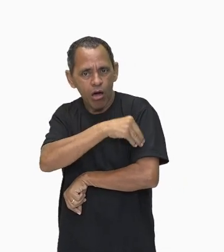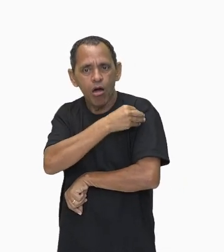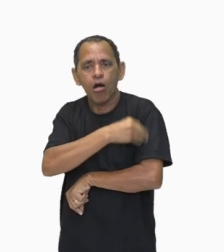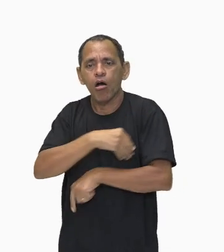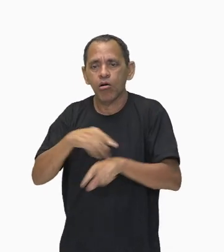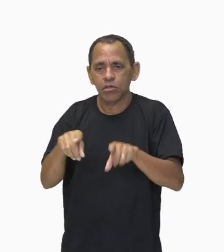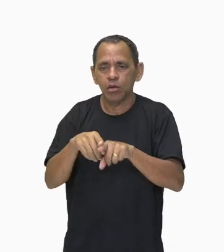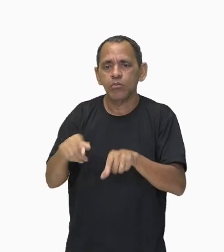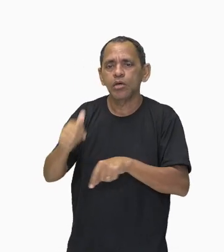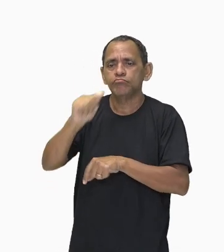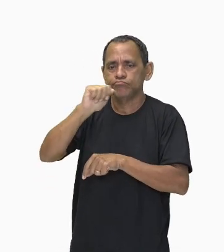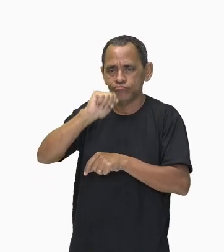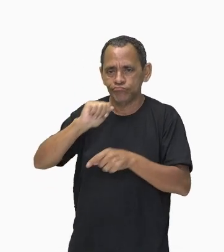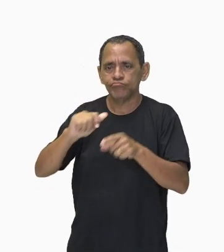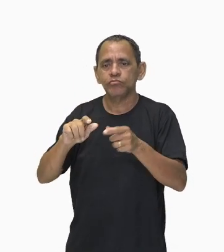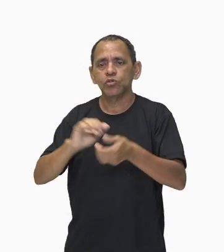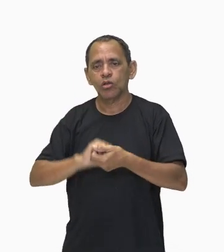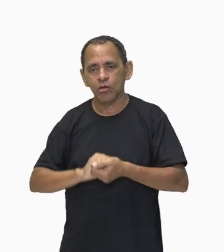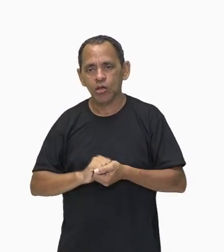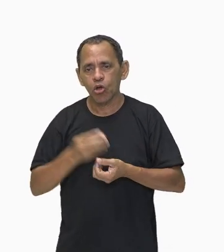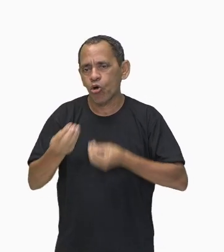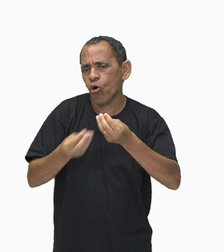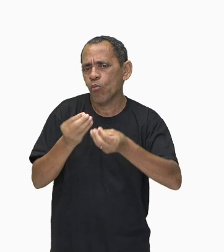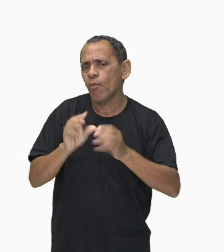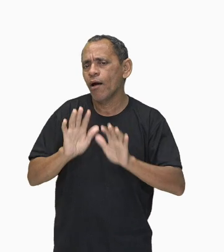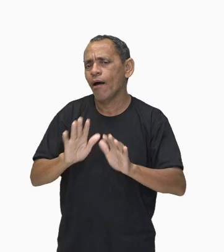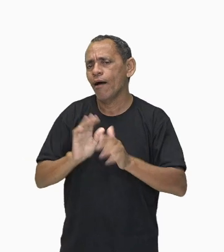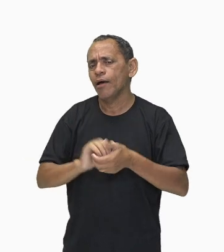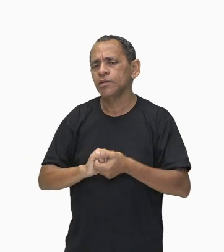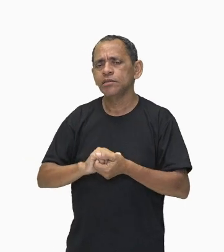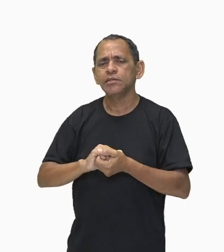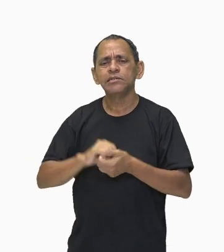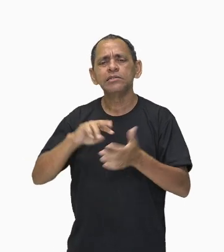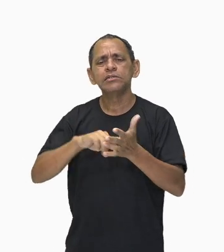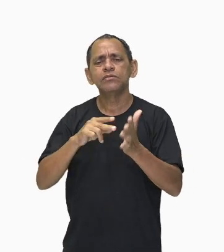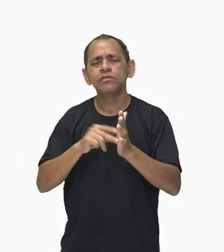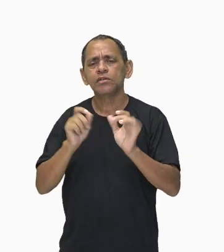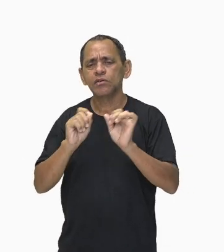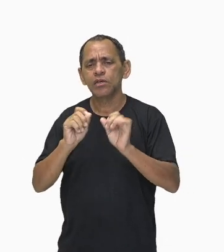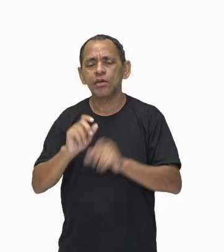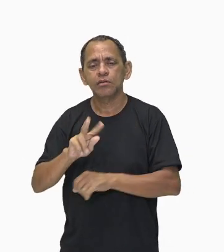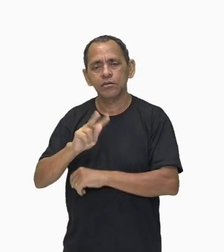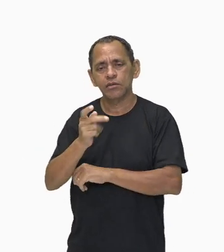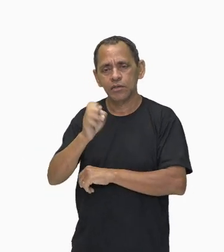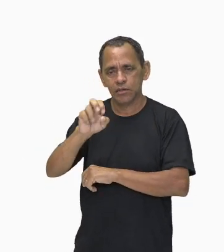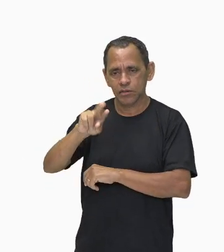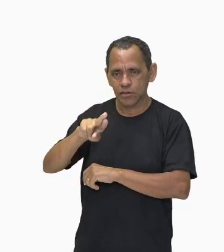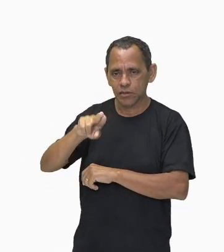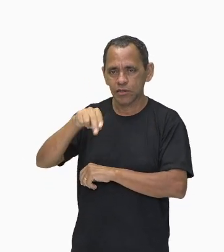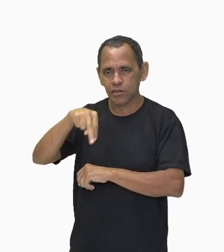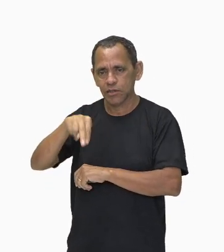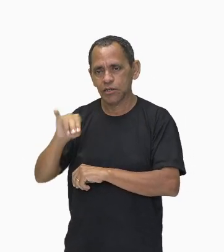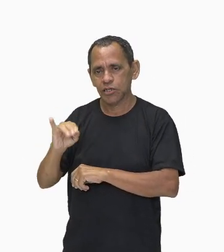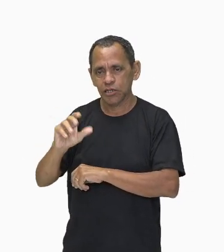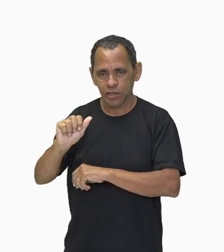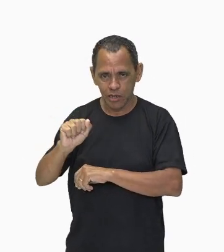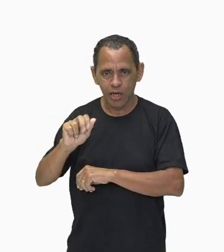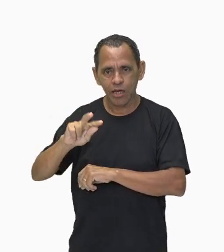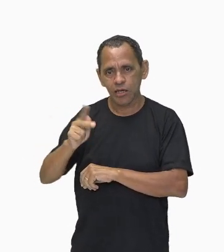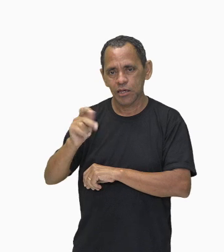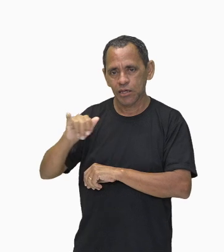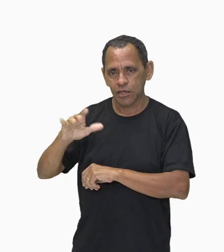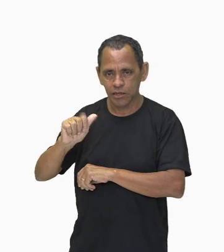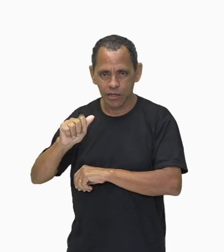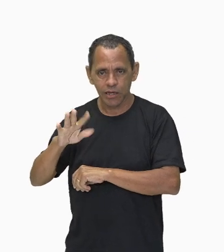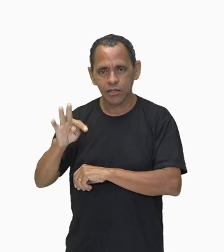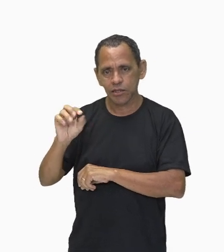doença. Mas o que é a hérnia hiatal, professora? A hérnia hiatal, também conhecida como hérnia de